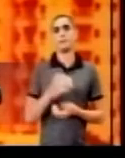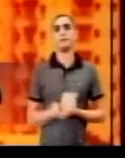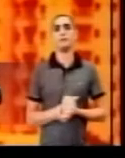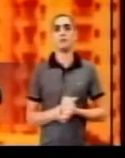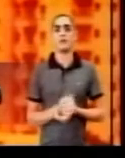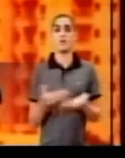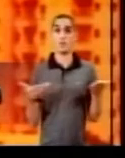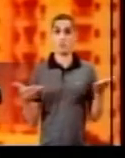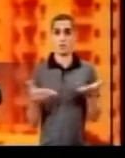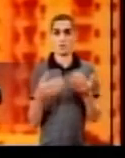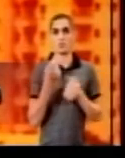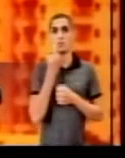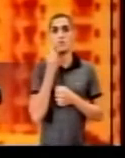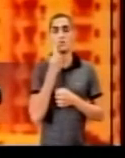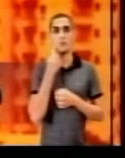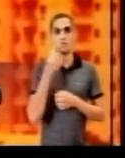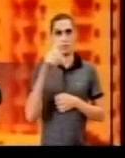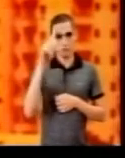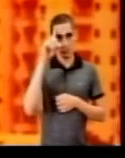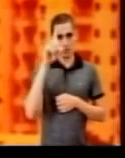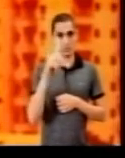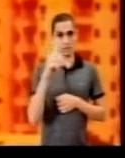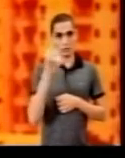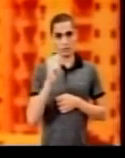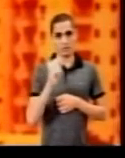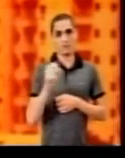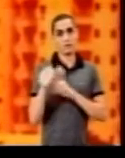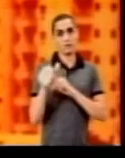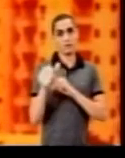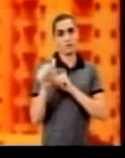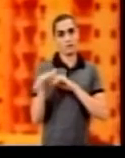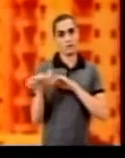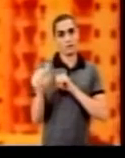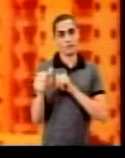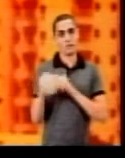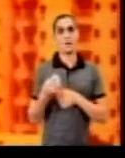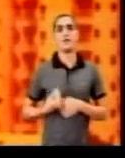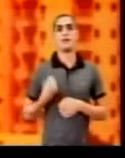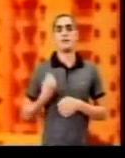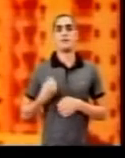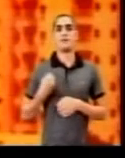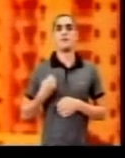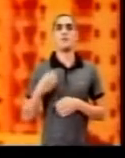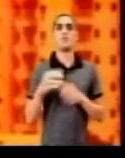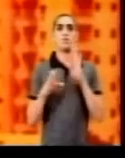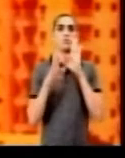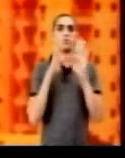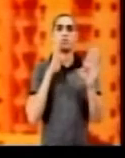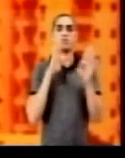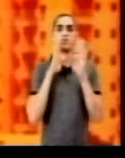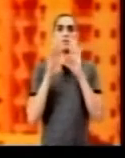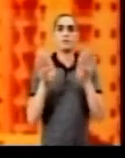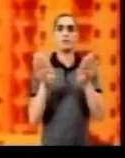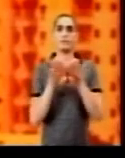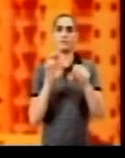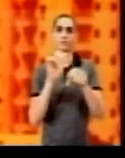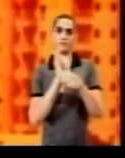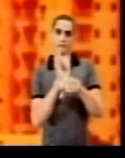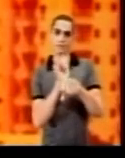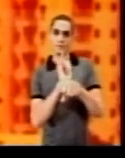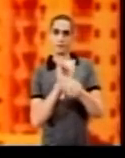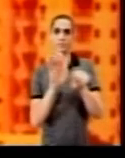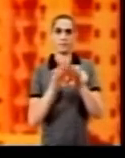3h46. Hoje é sexta-feira, 18 de setembro. Nós estamos ao vivo pelo Facebook, YouTube,